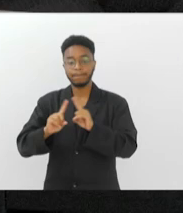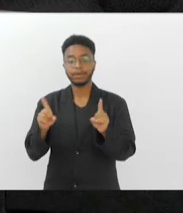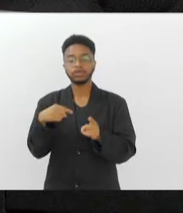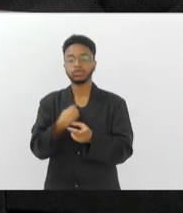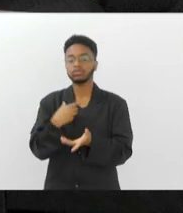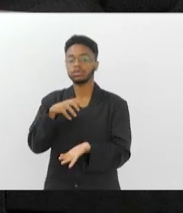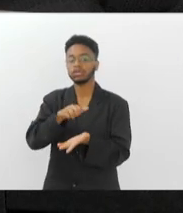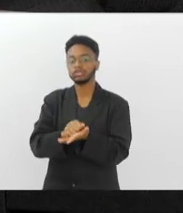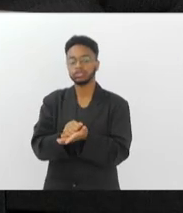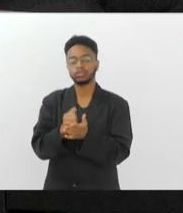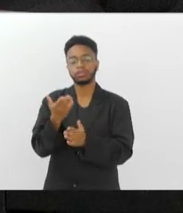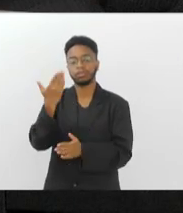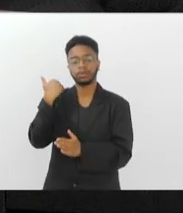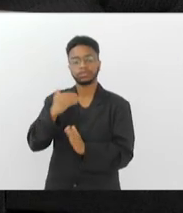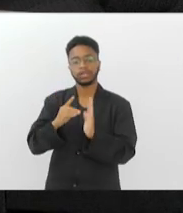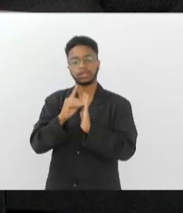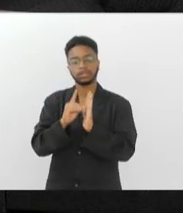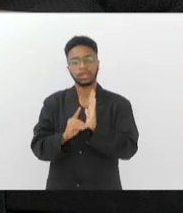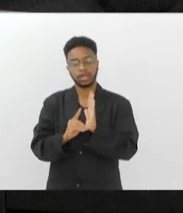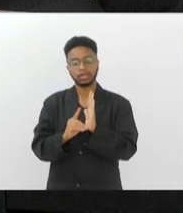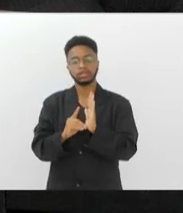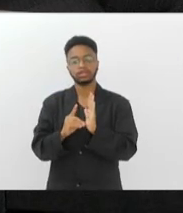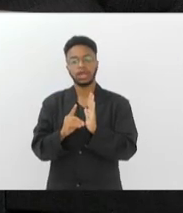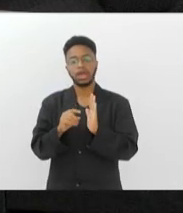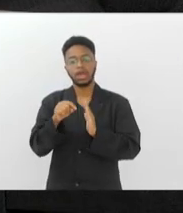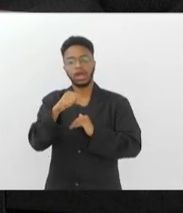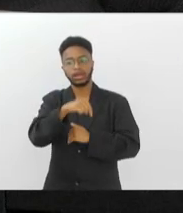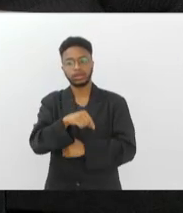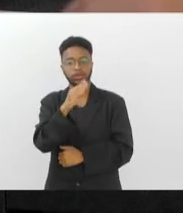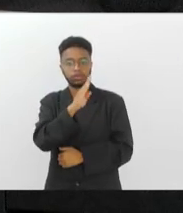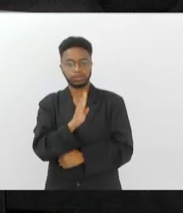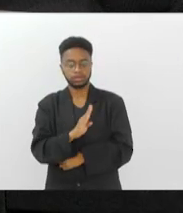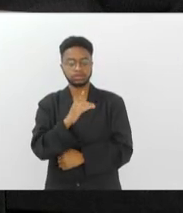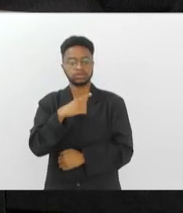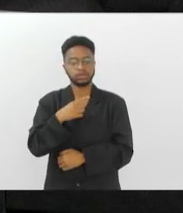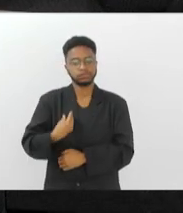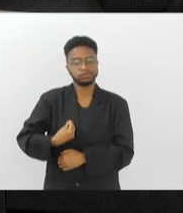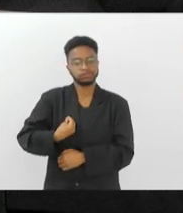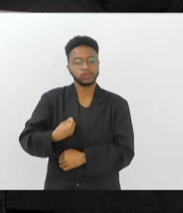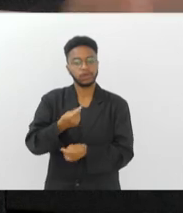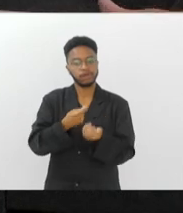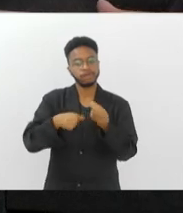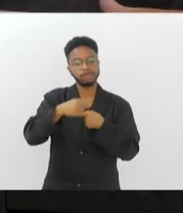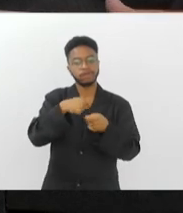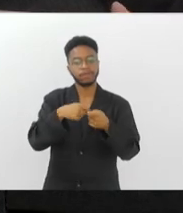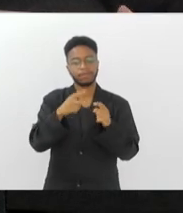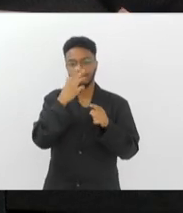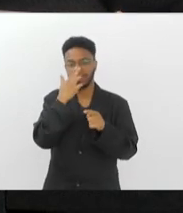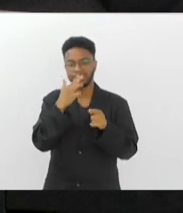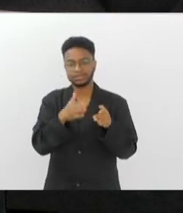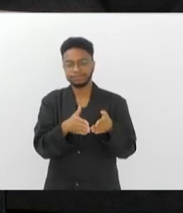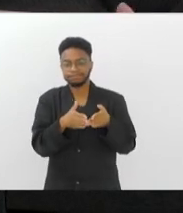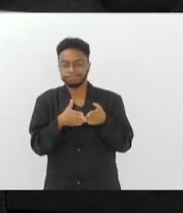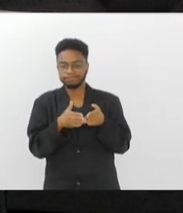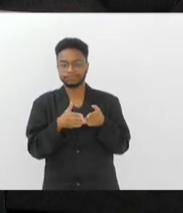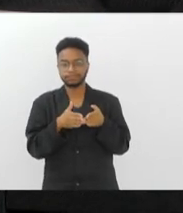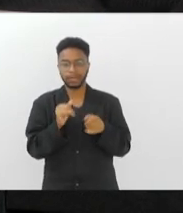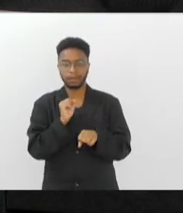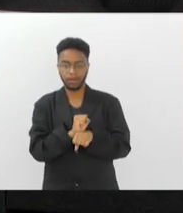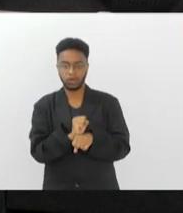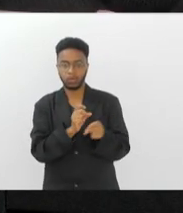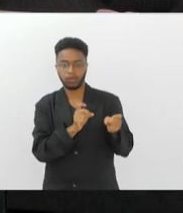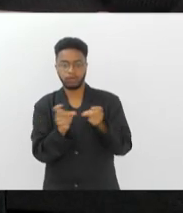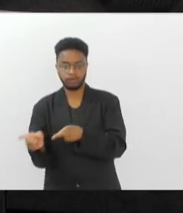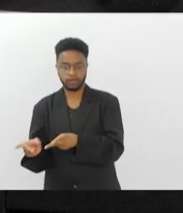na última década, o Brasil, em termos de presença comercial, um certo recuo. O fluxo